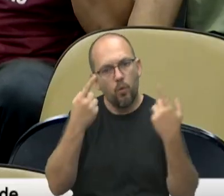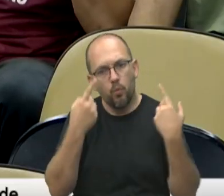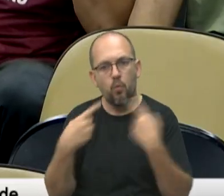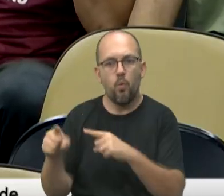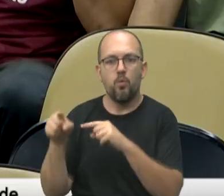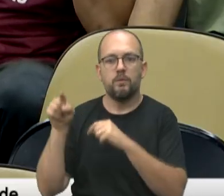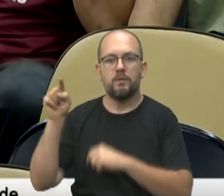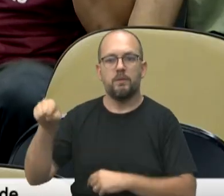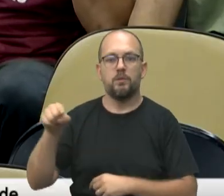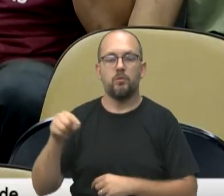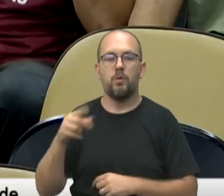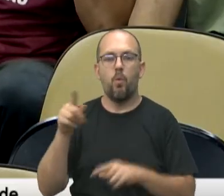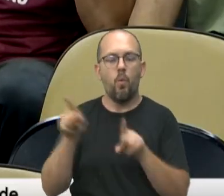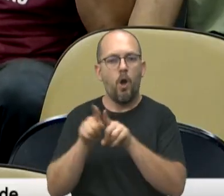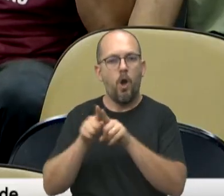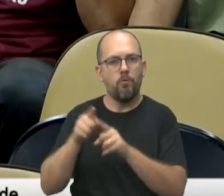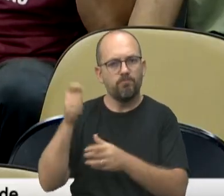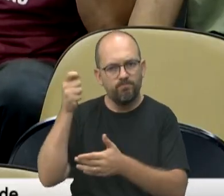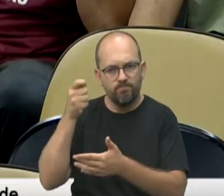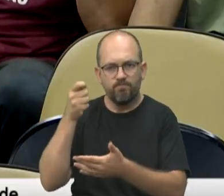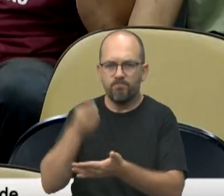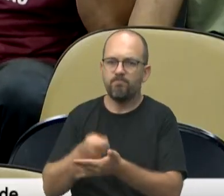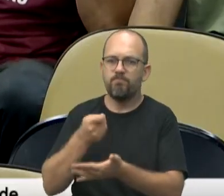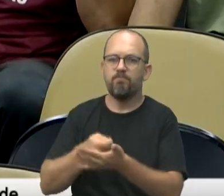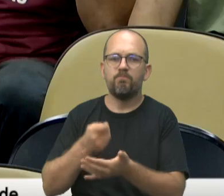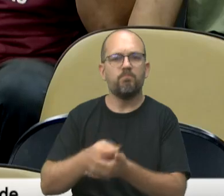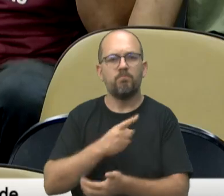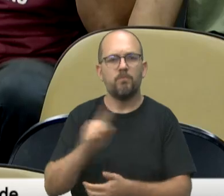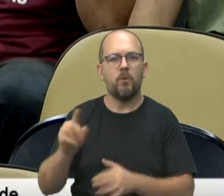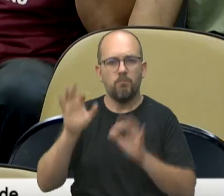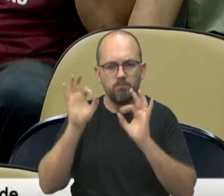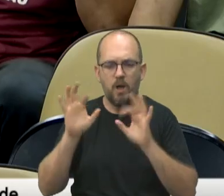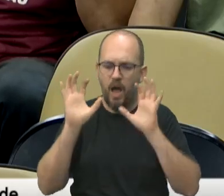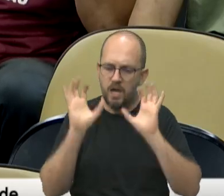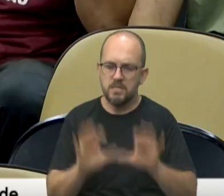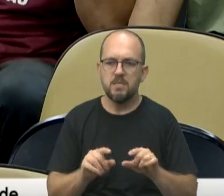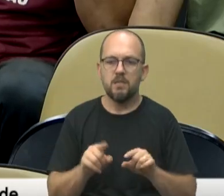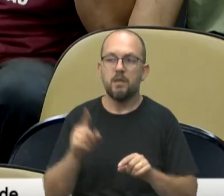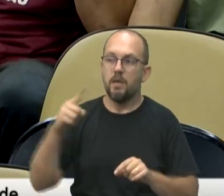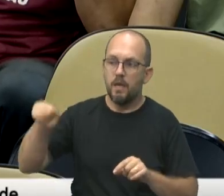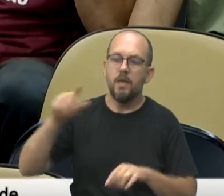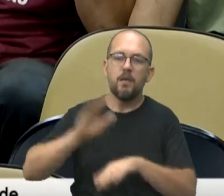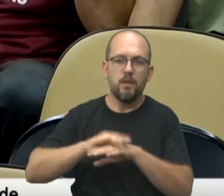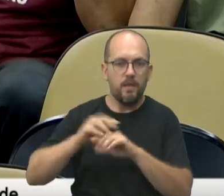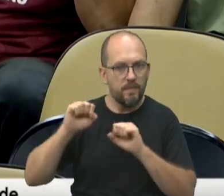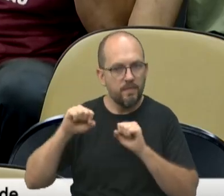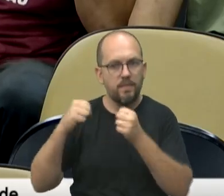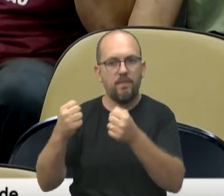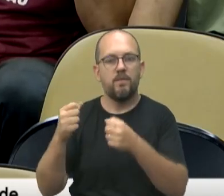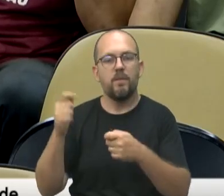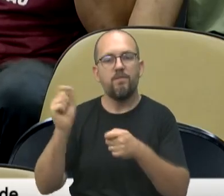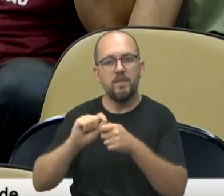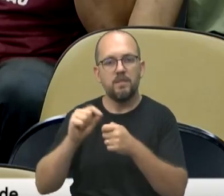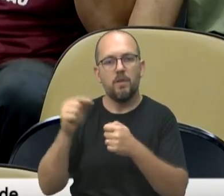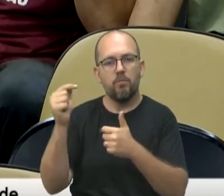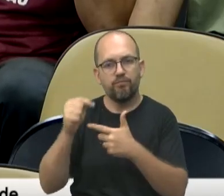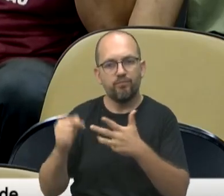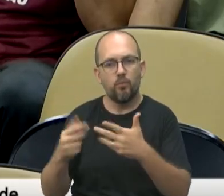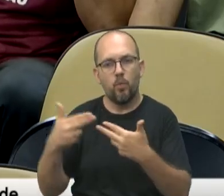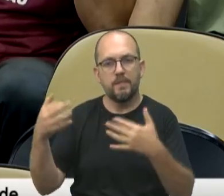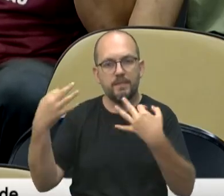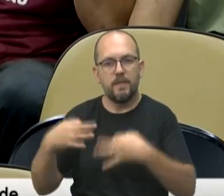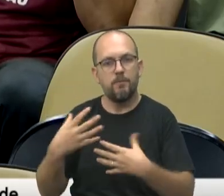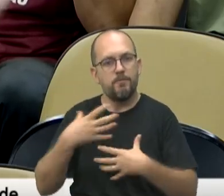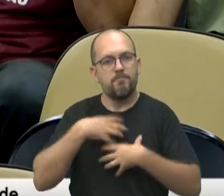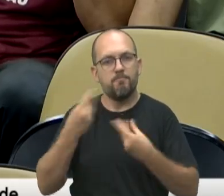querendo bater na tecla de que não, que tem que ser assim, que eles têm que defender, que tem que fazer as coisas certas. E eu fico